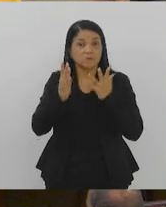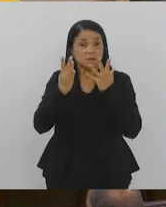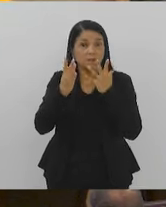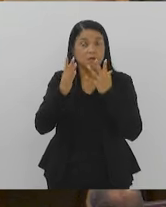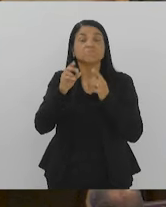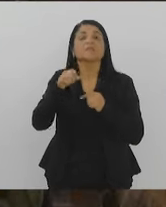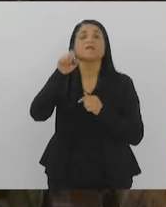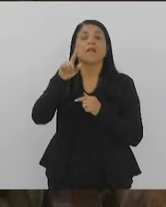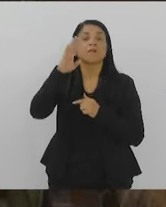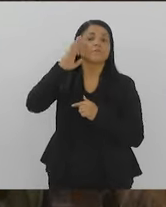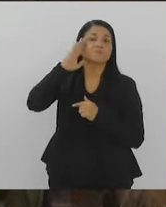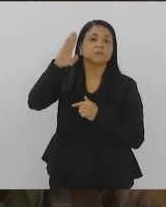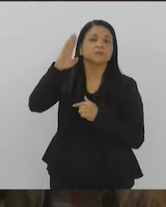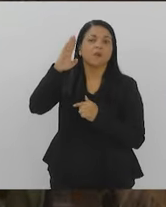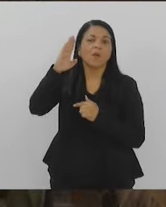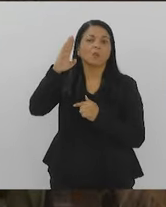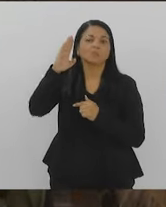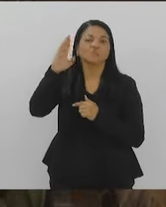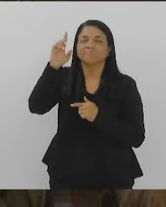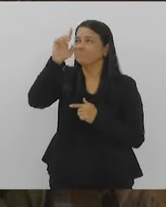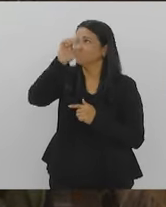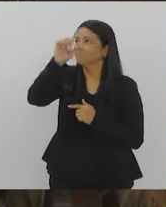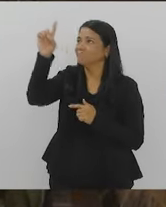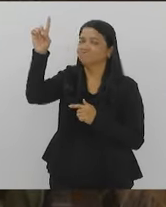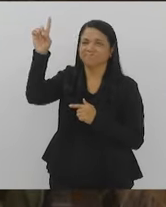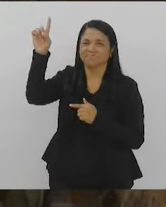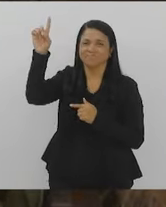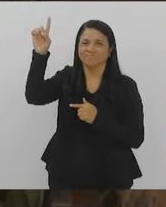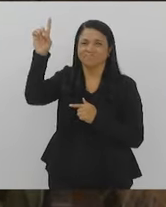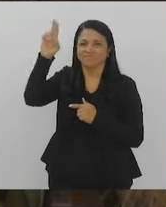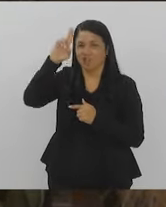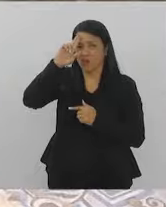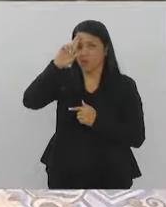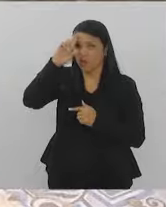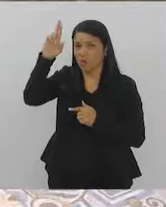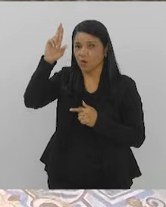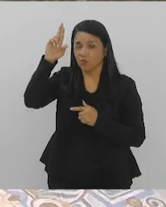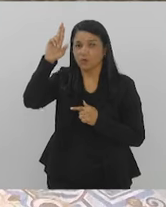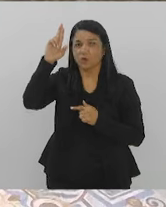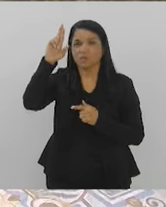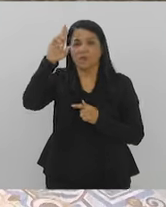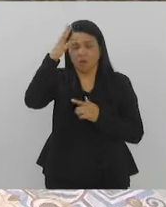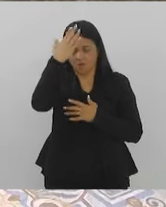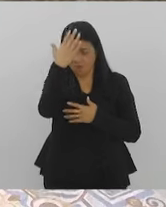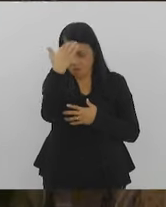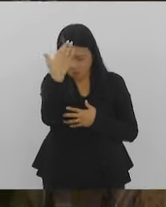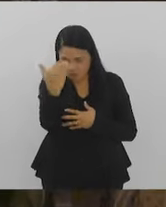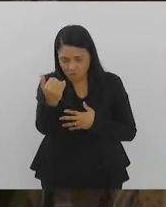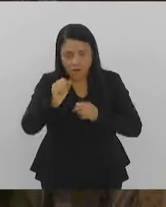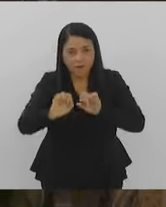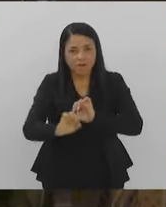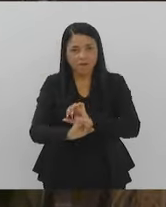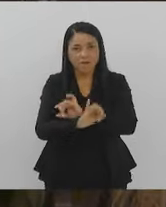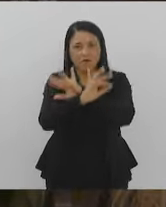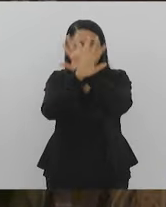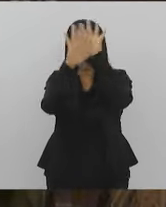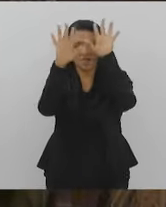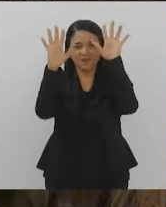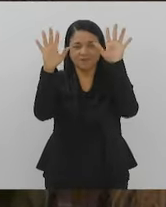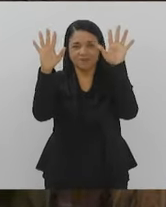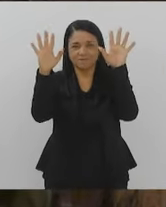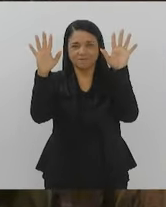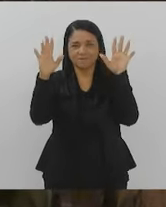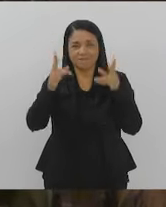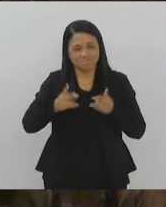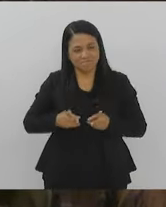aquele que é dono de tudo, dono da honra e da glória. A ele a honra, a glória